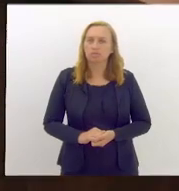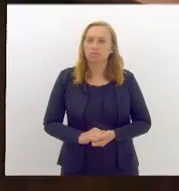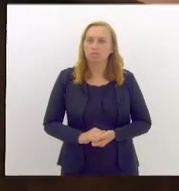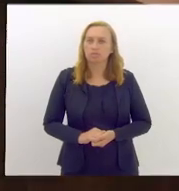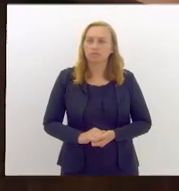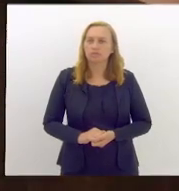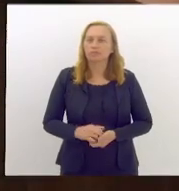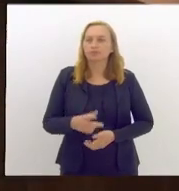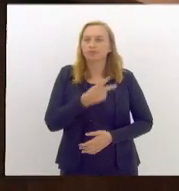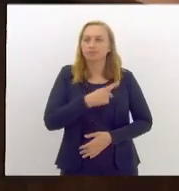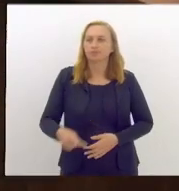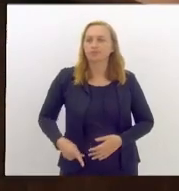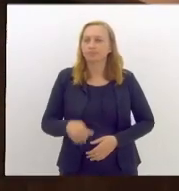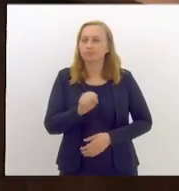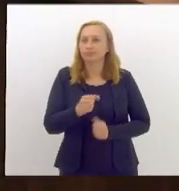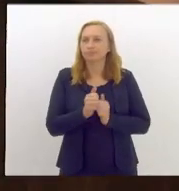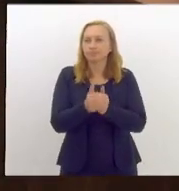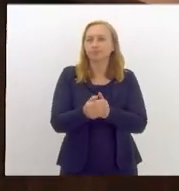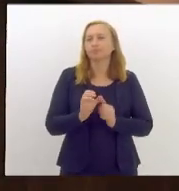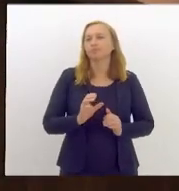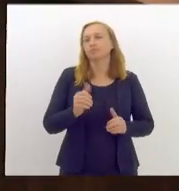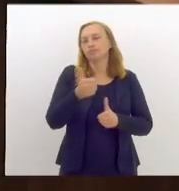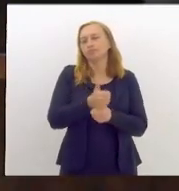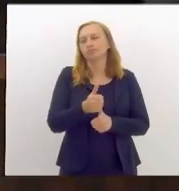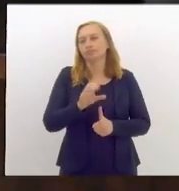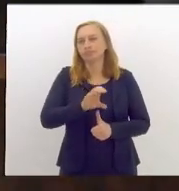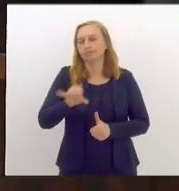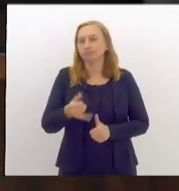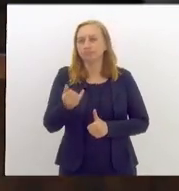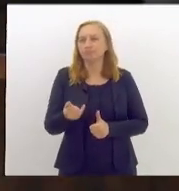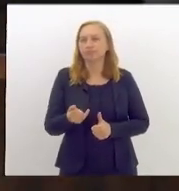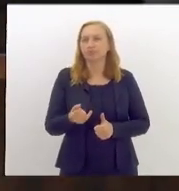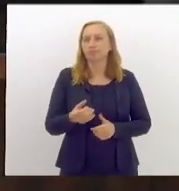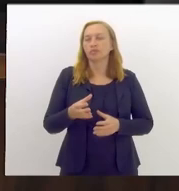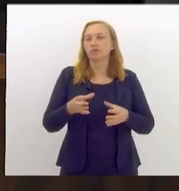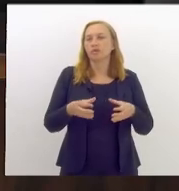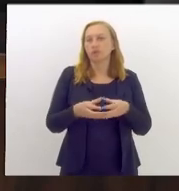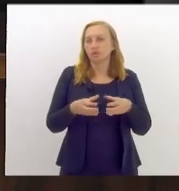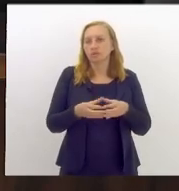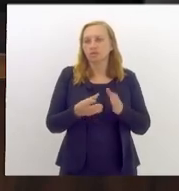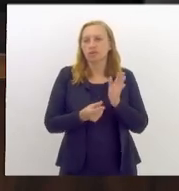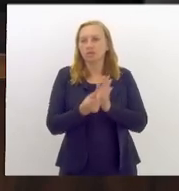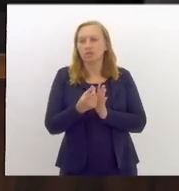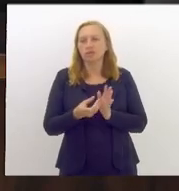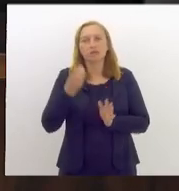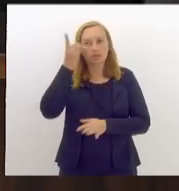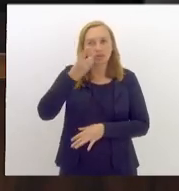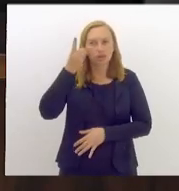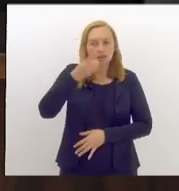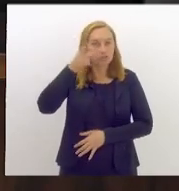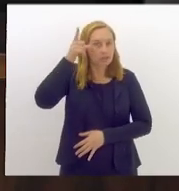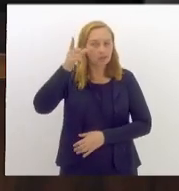Presidente favorável acompanhado de saneamento Deputado Lucinha